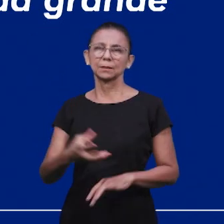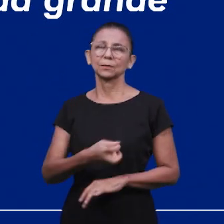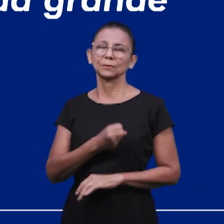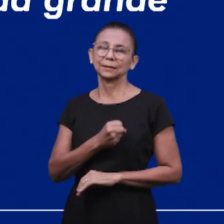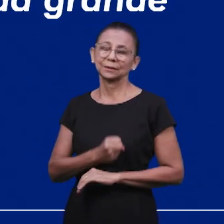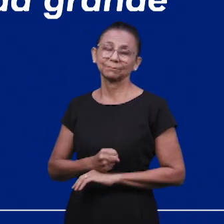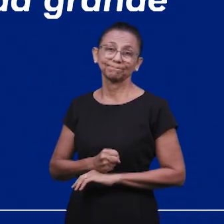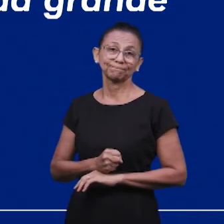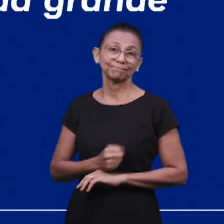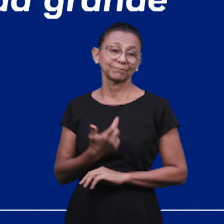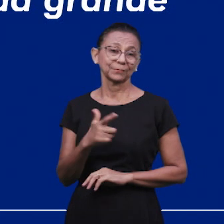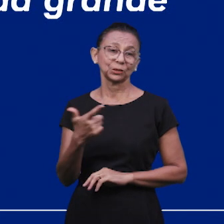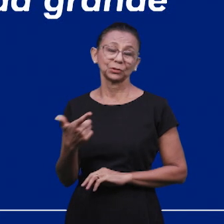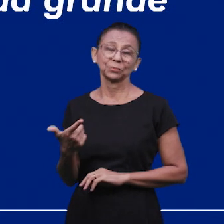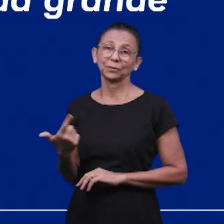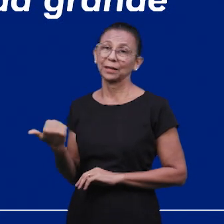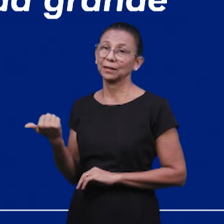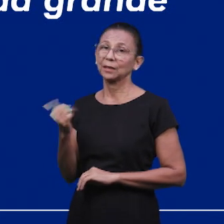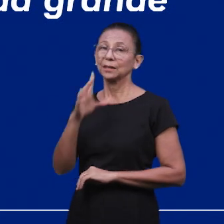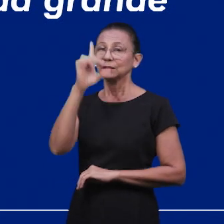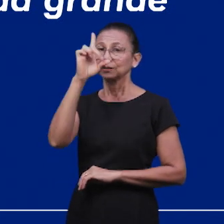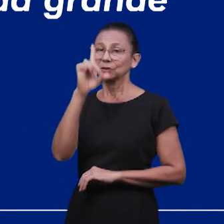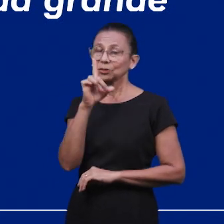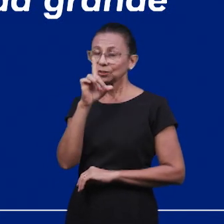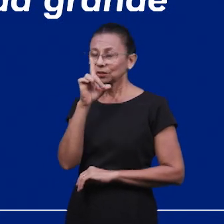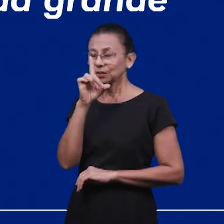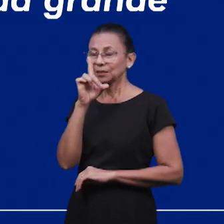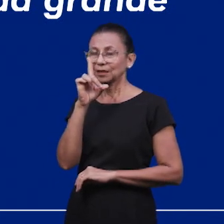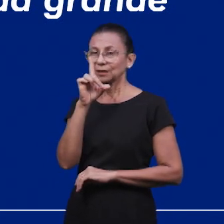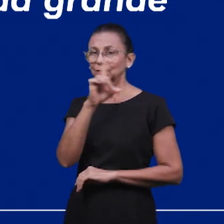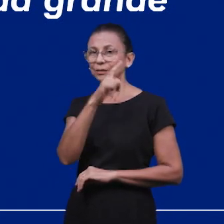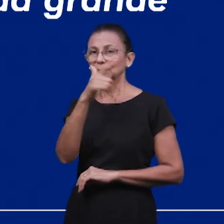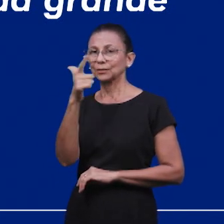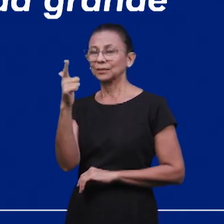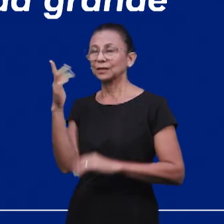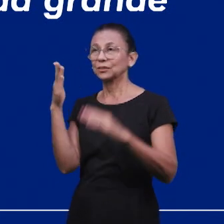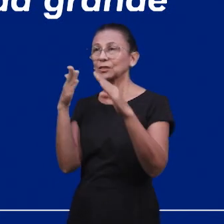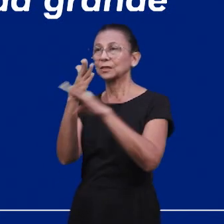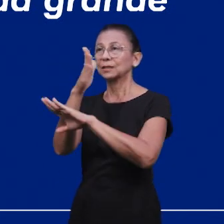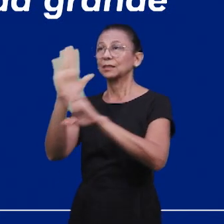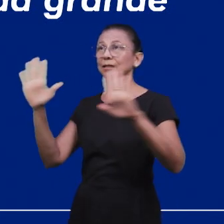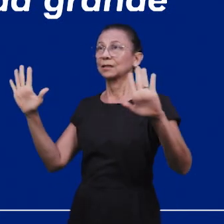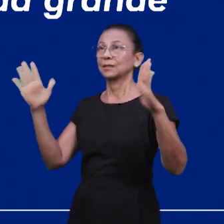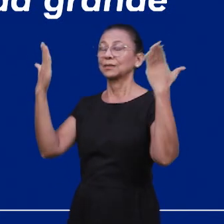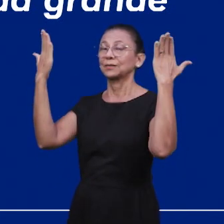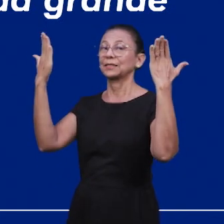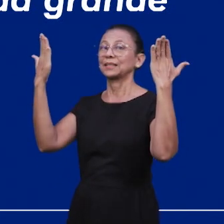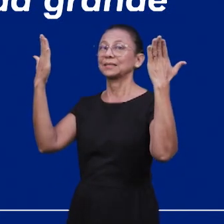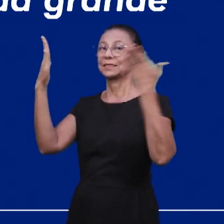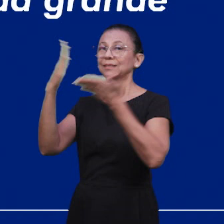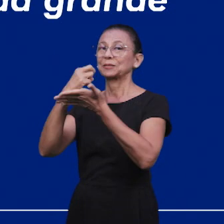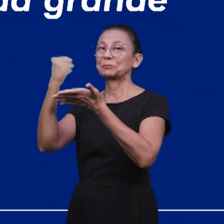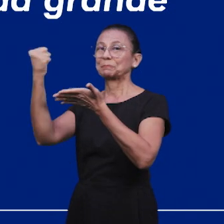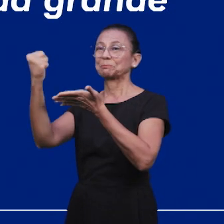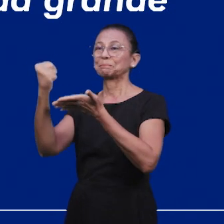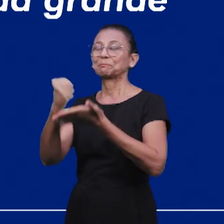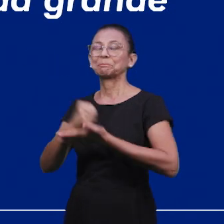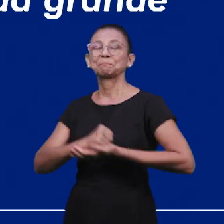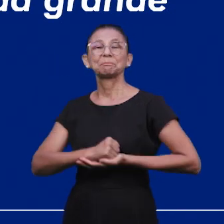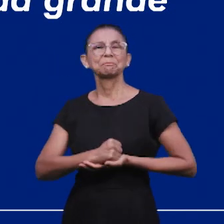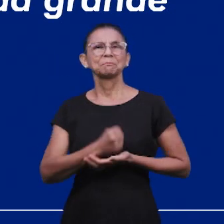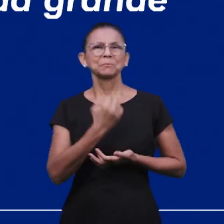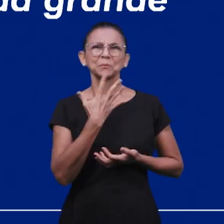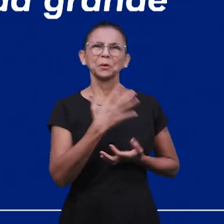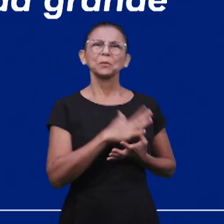das vestes de salvação. Sem as vestes da salvação, o homem não terá direito de participar da grande